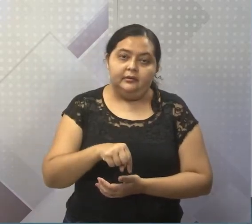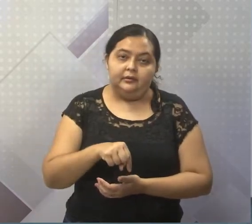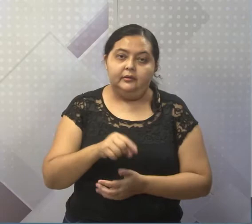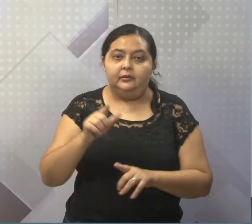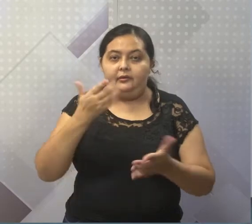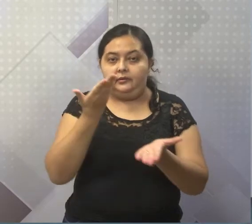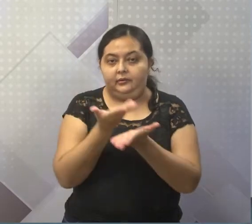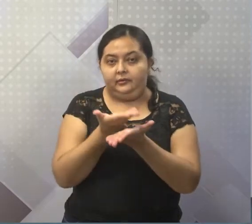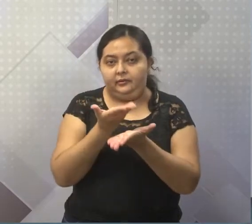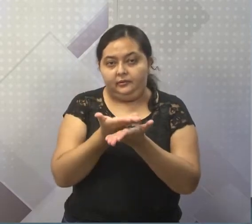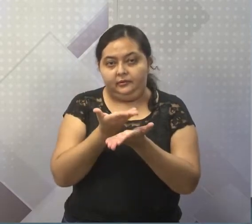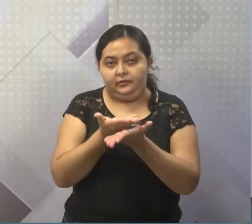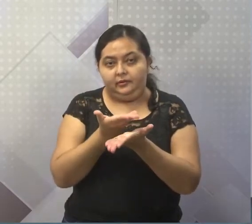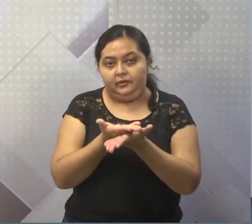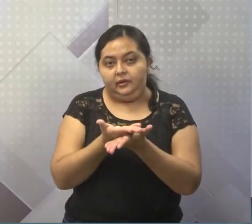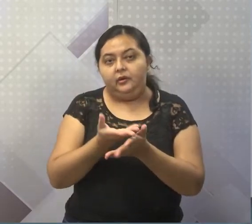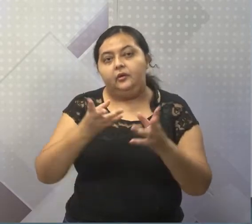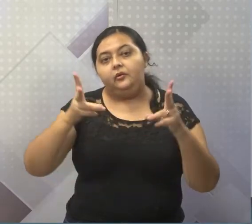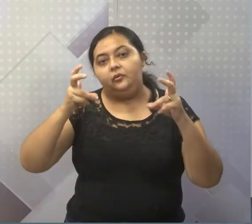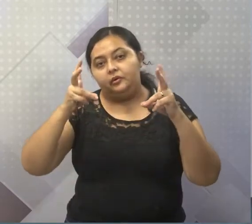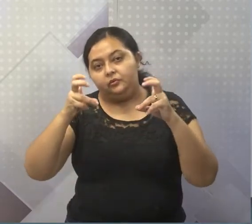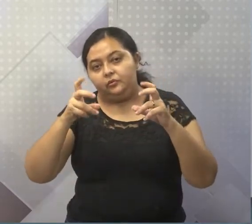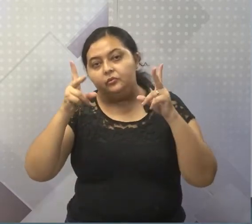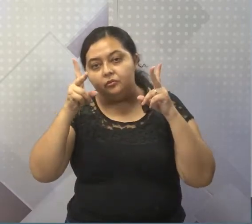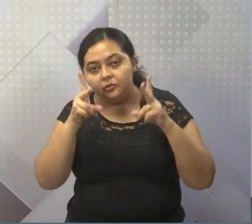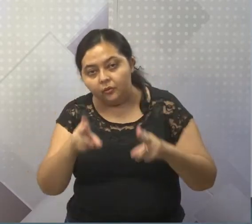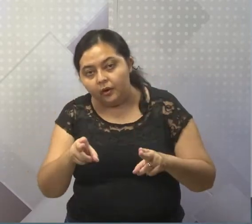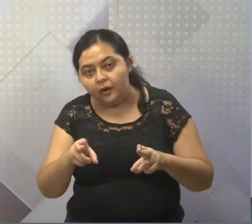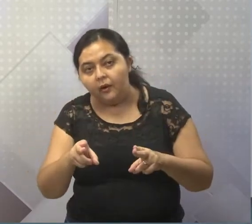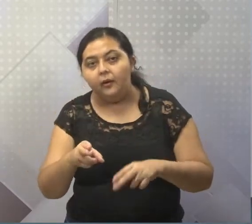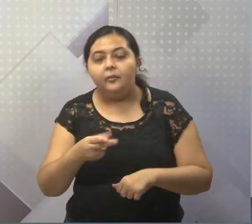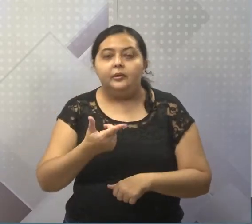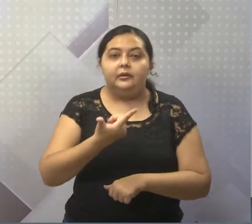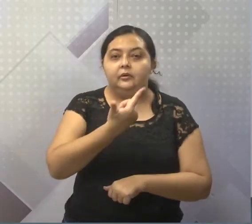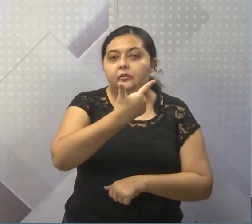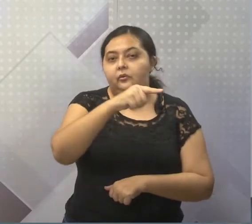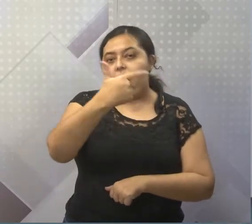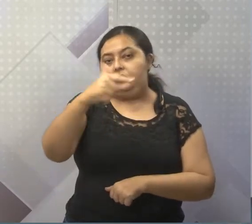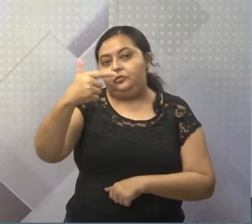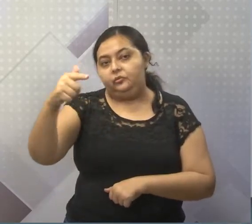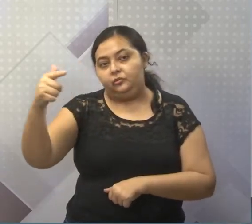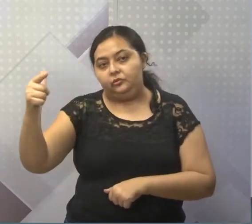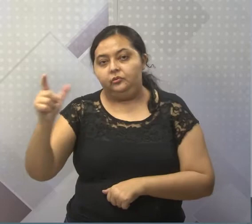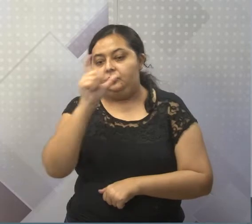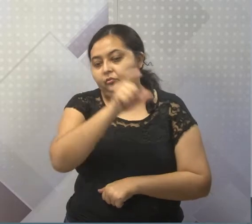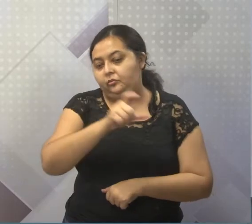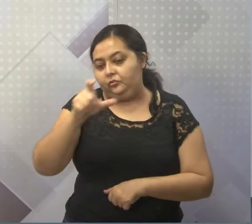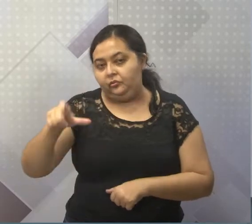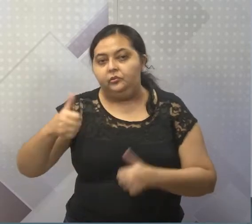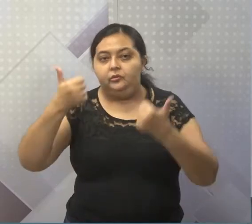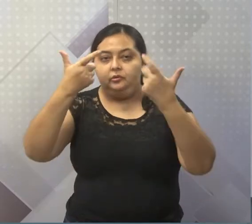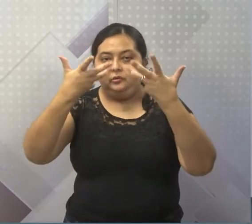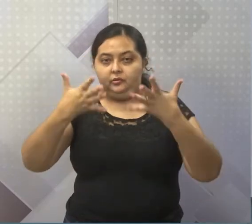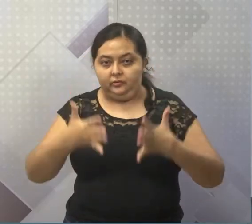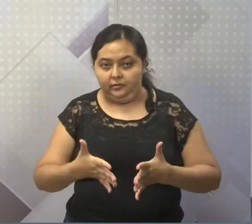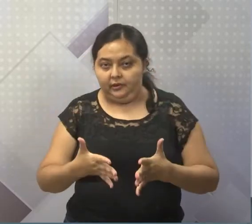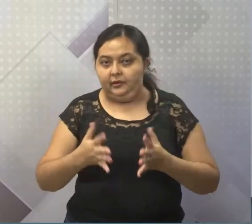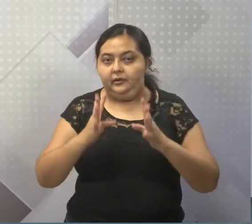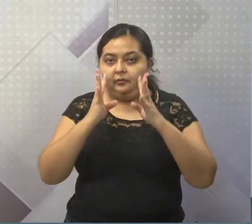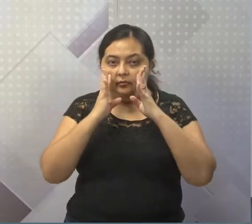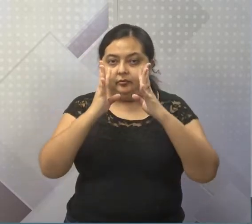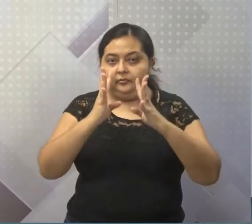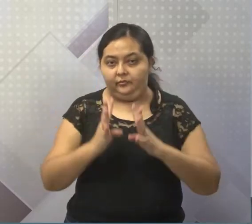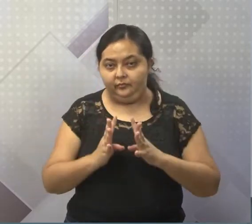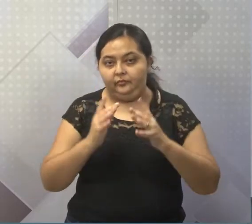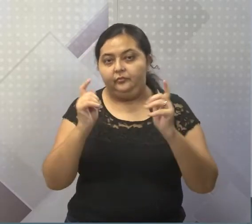nas aulas o mesmo assunto mas outras situações outros personagens também tá então presta atenção